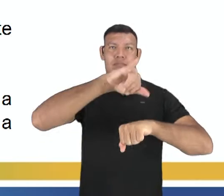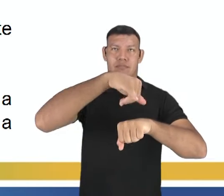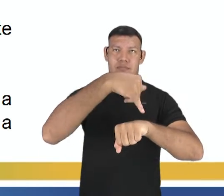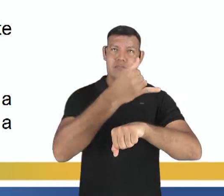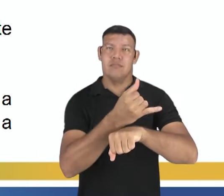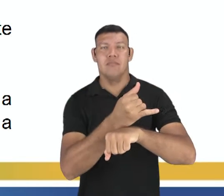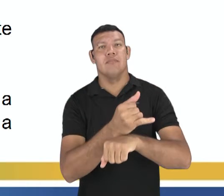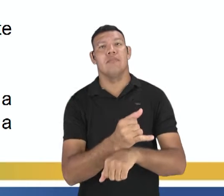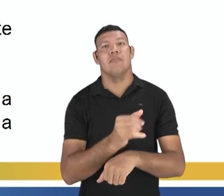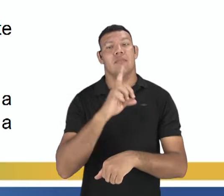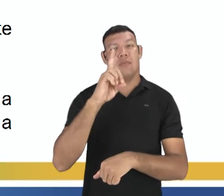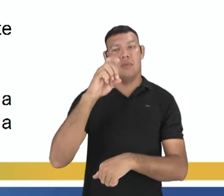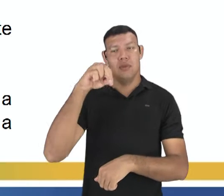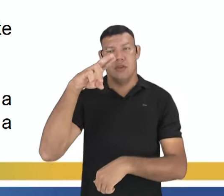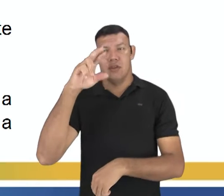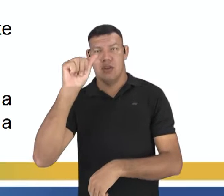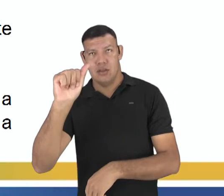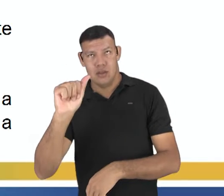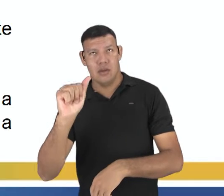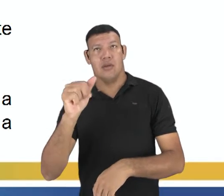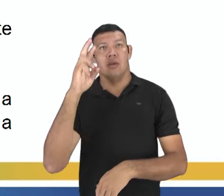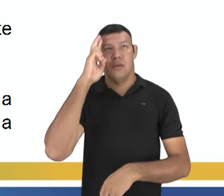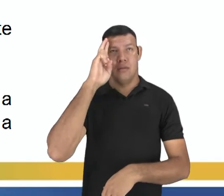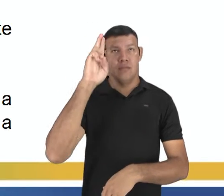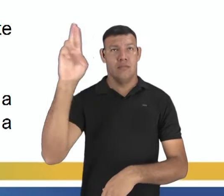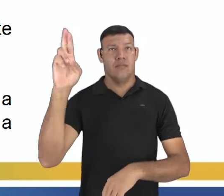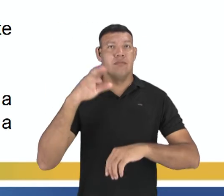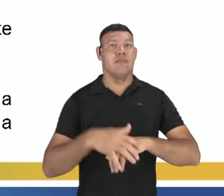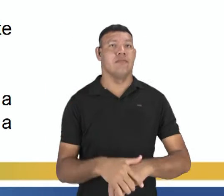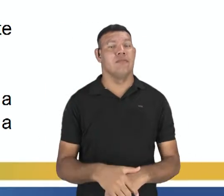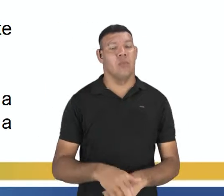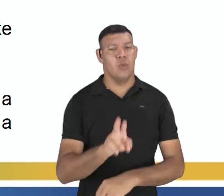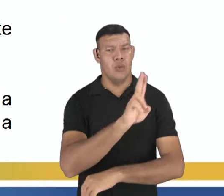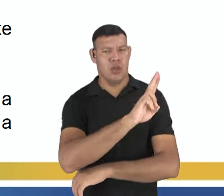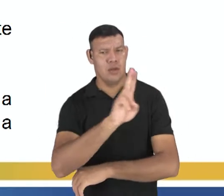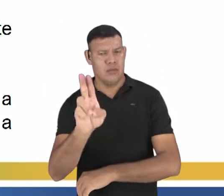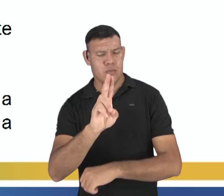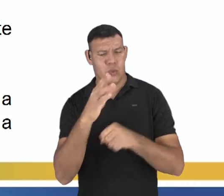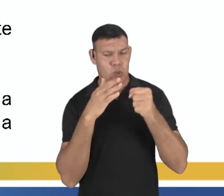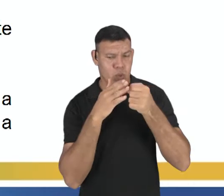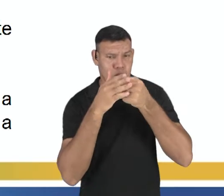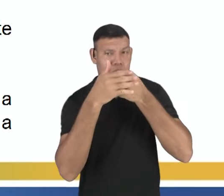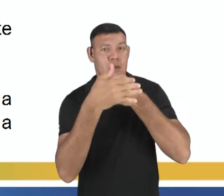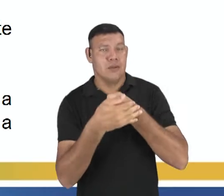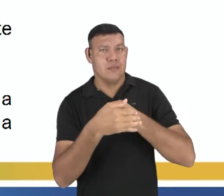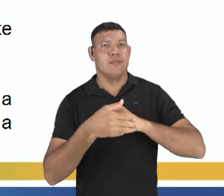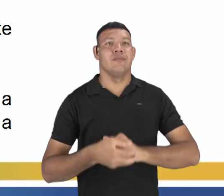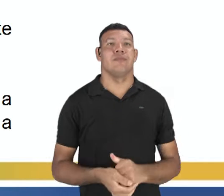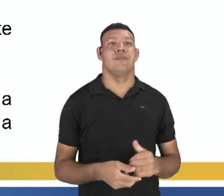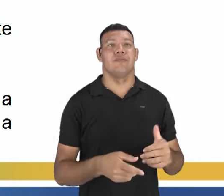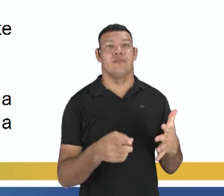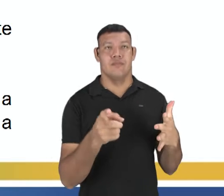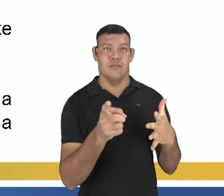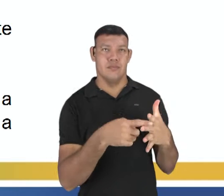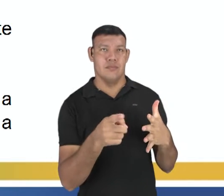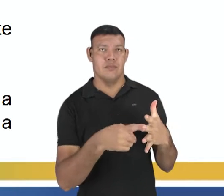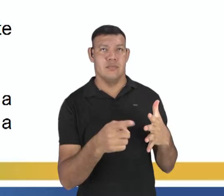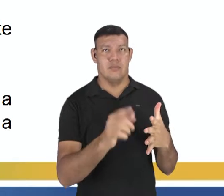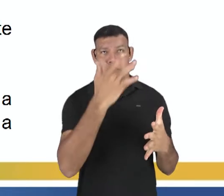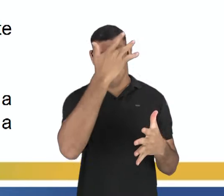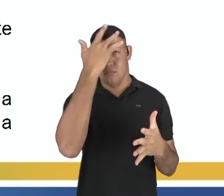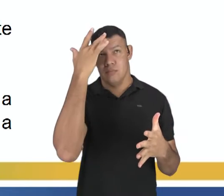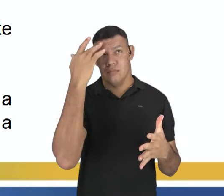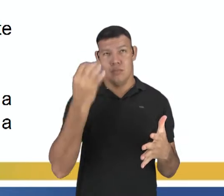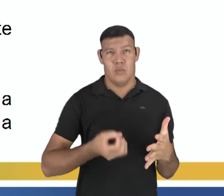tais como dona, senhora, e seu nome jamais é revelado pelo trovador. O eu lírico é